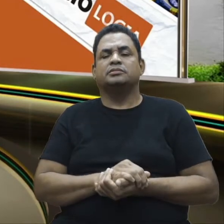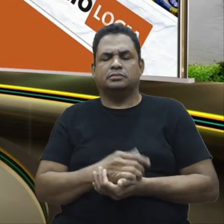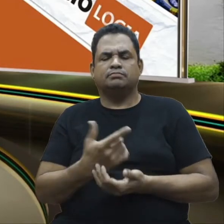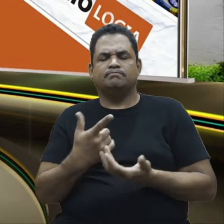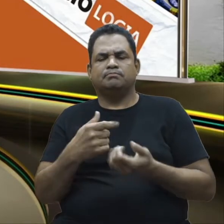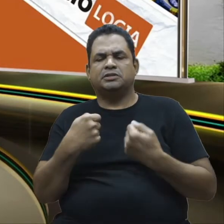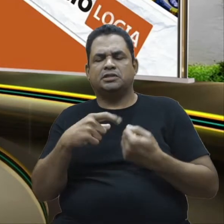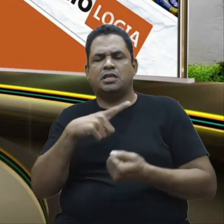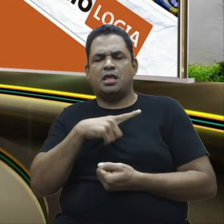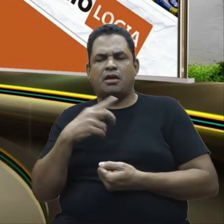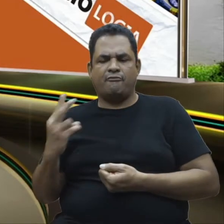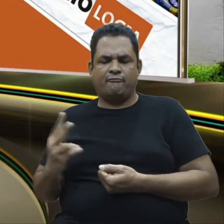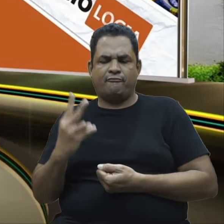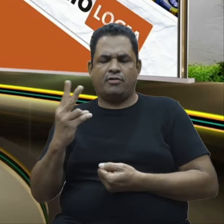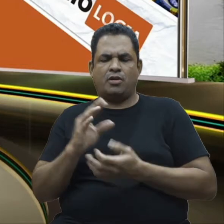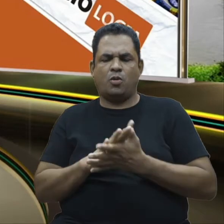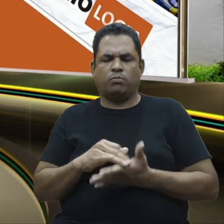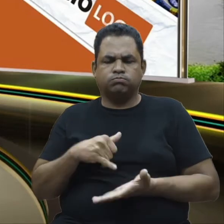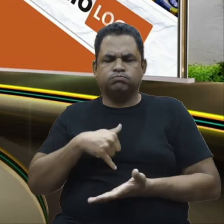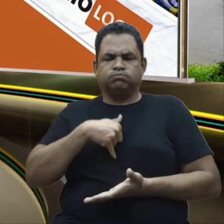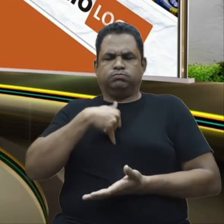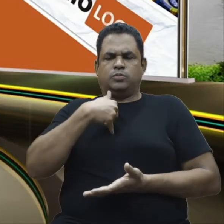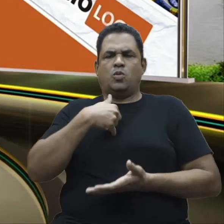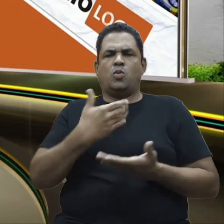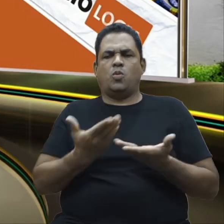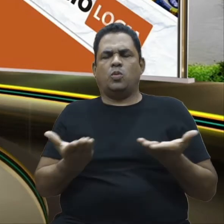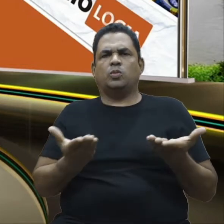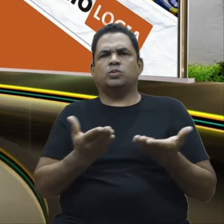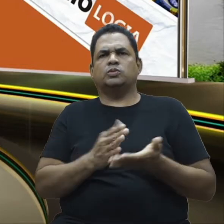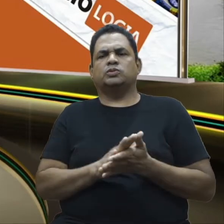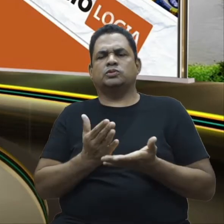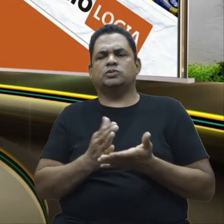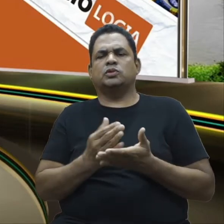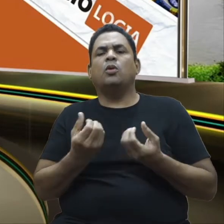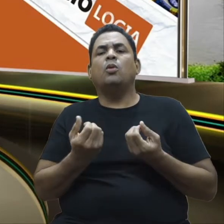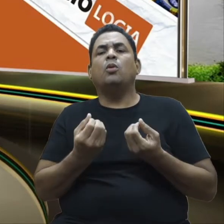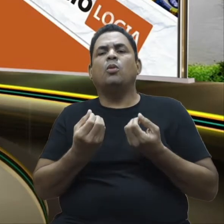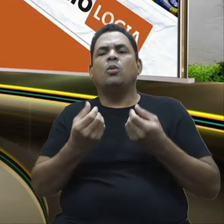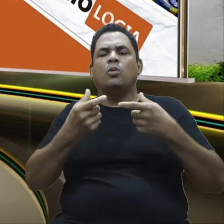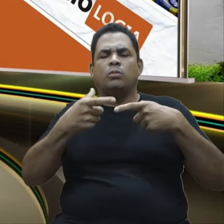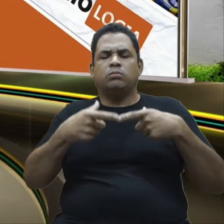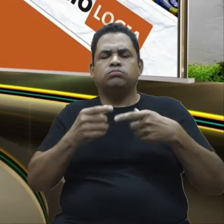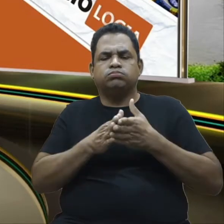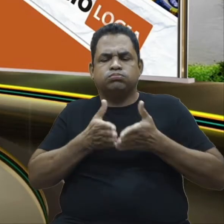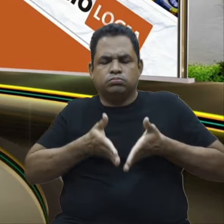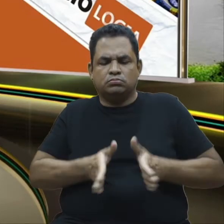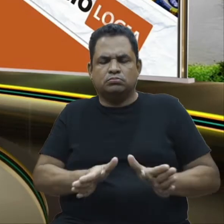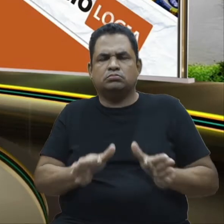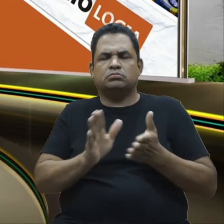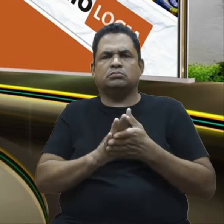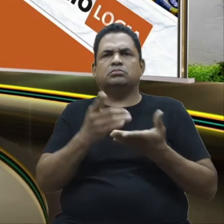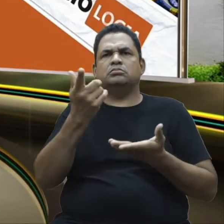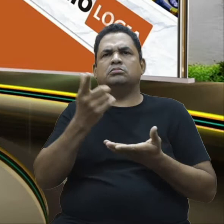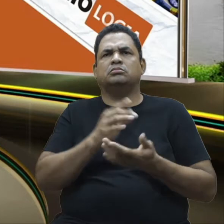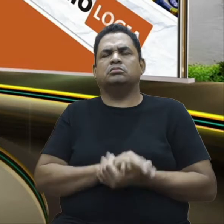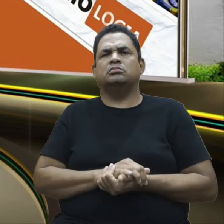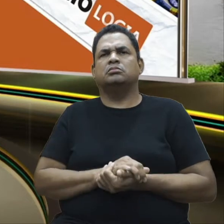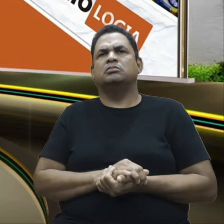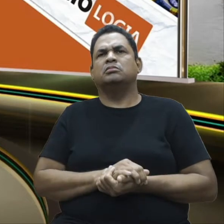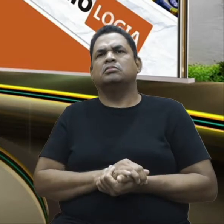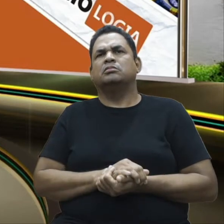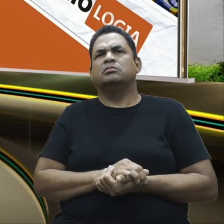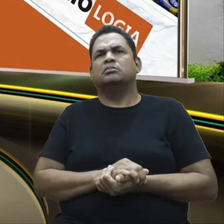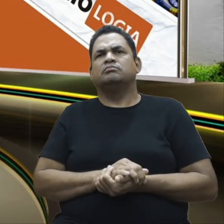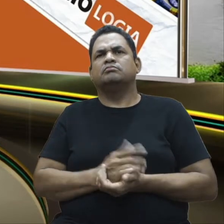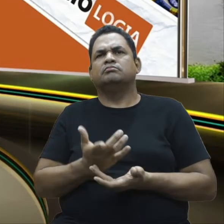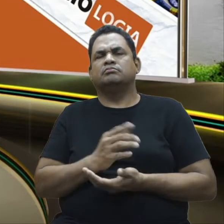tá? Tenham orgulho de onde vocês vieram, tenham orgulho das suas raízes. O norte é sim relevante para o resto do Brasil. Para de se